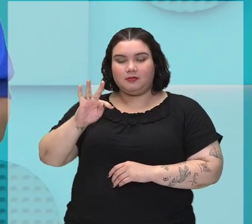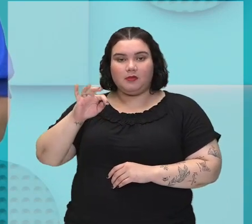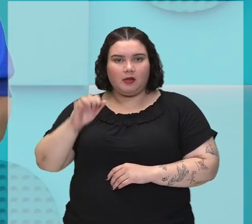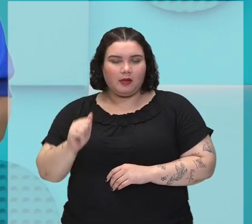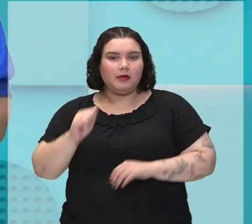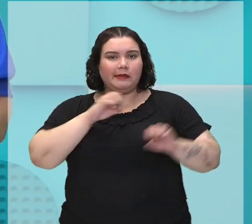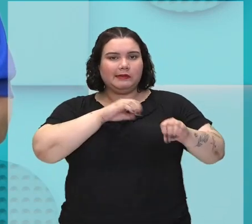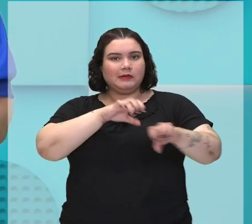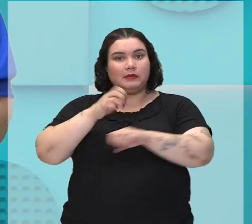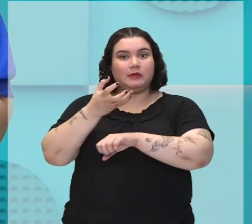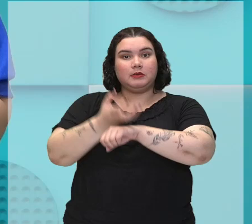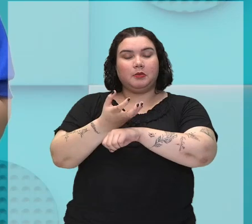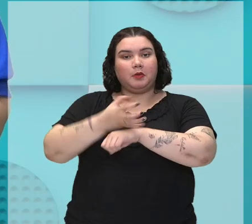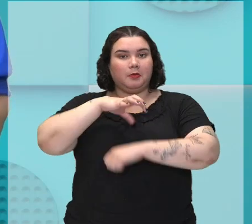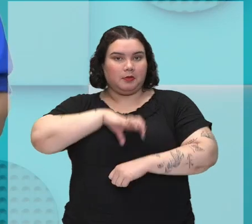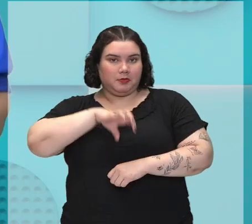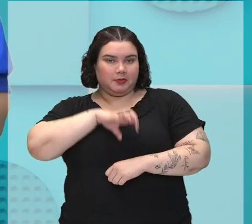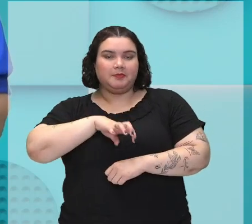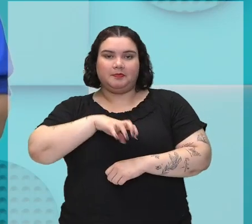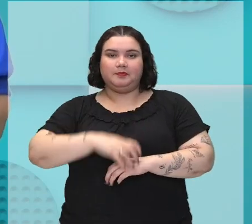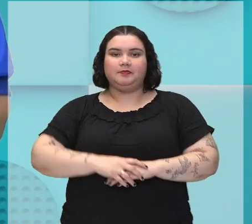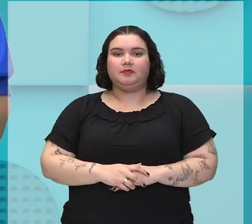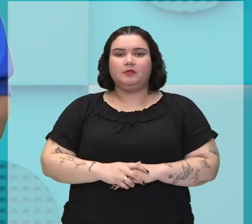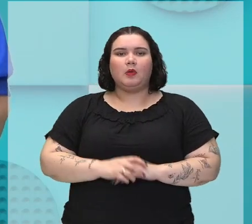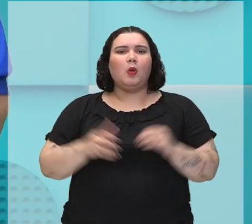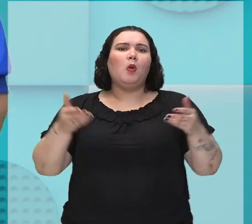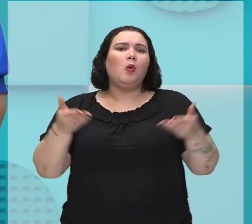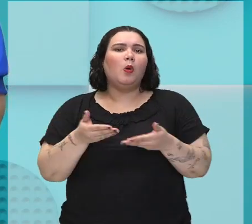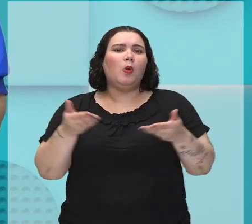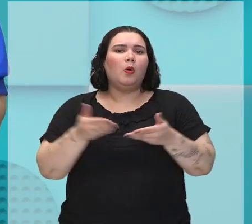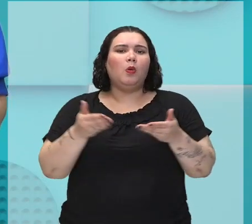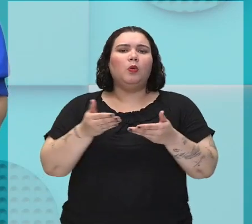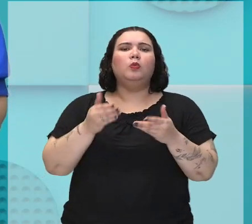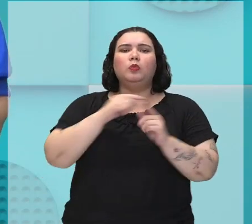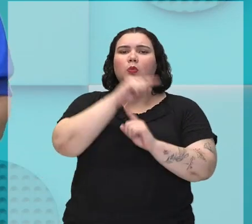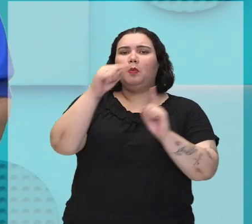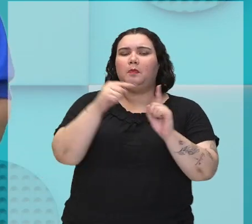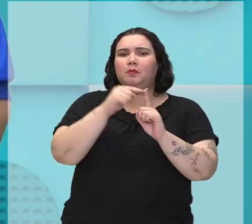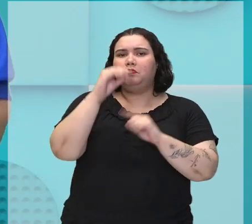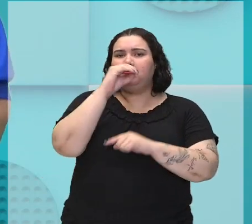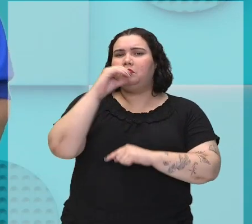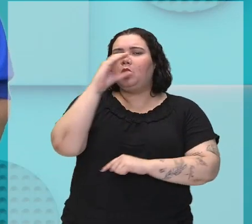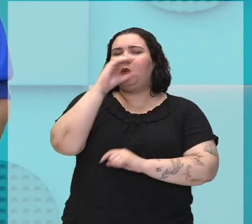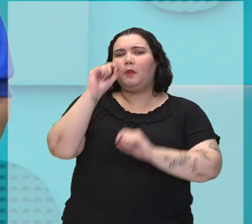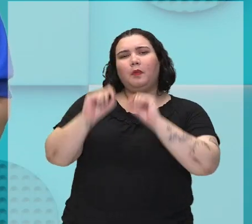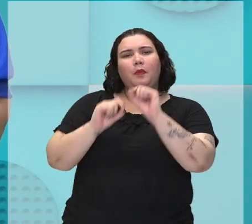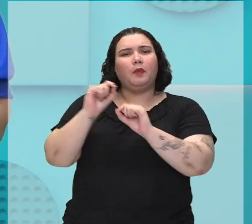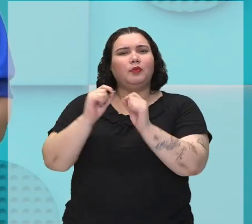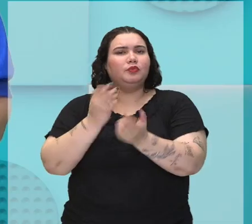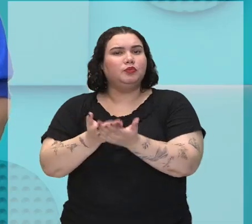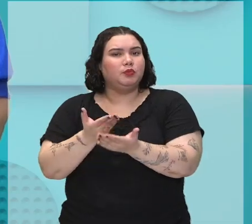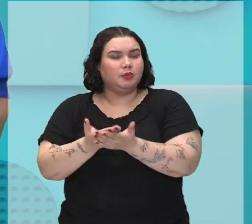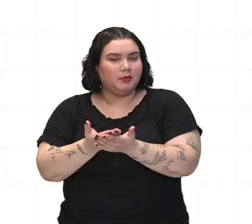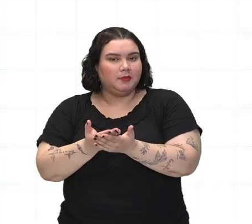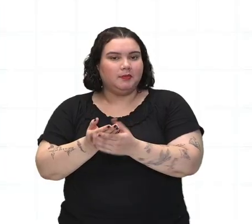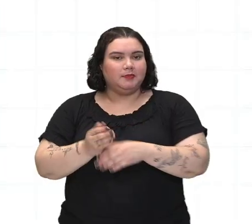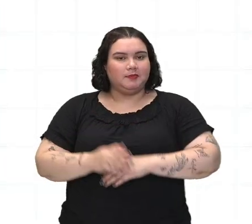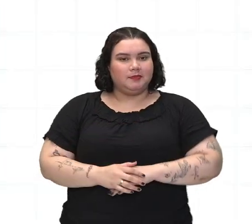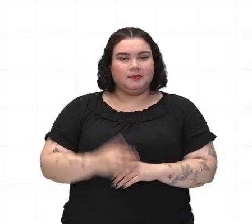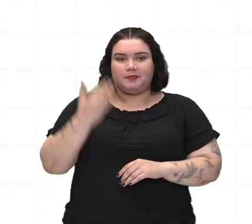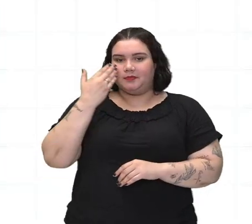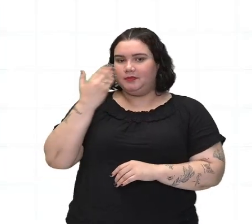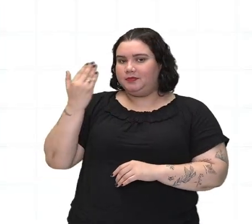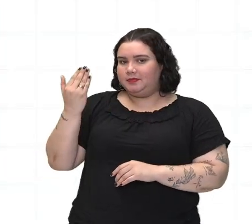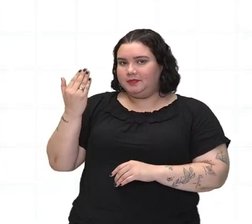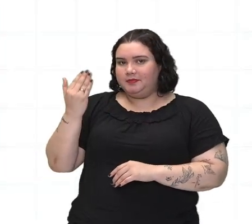Língua Portuguesa. Então, vamos conhecer o nosso objeto de estudo desta aula.